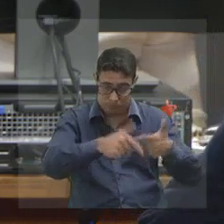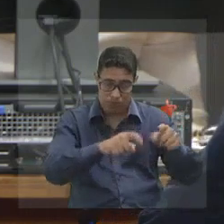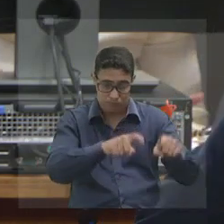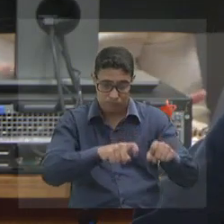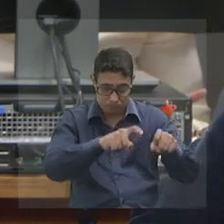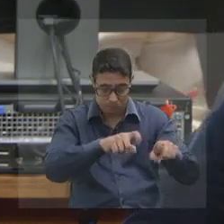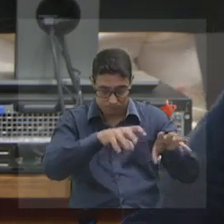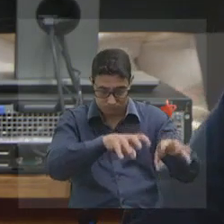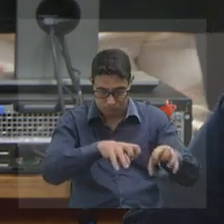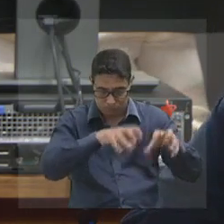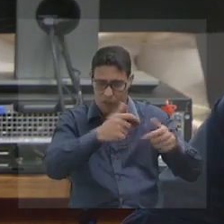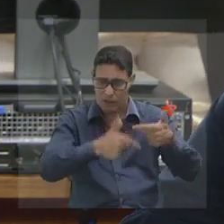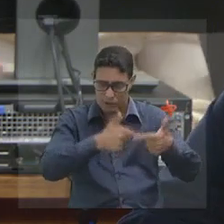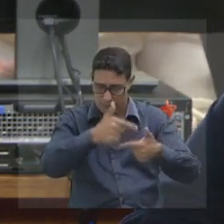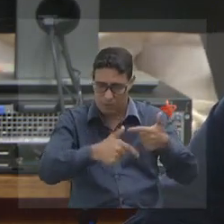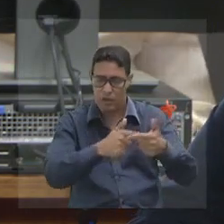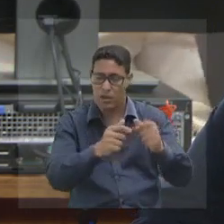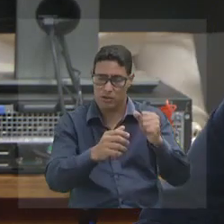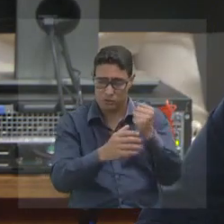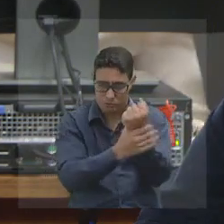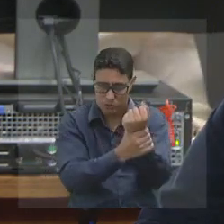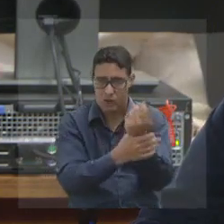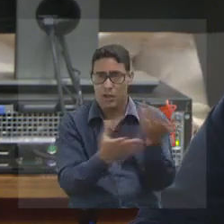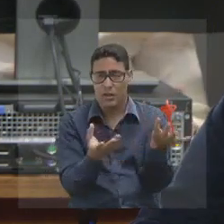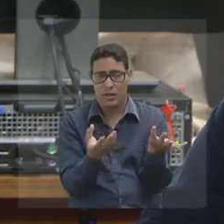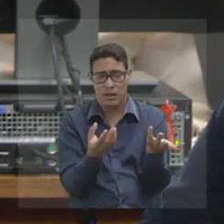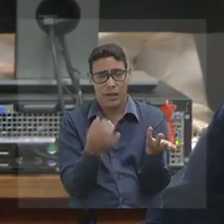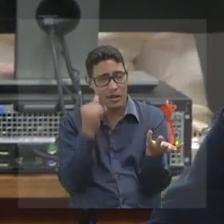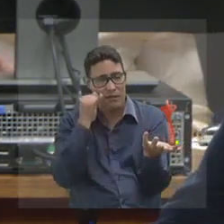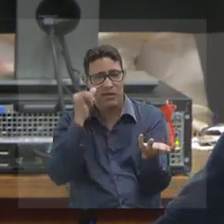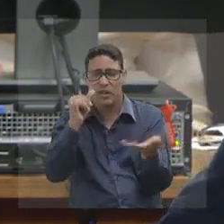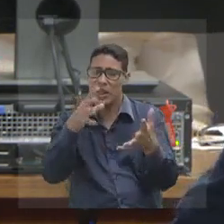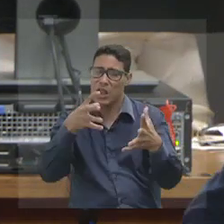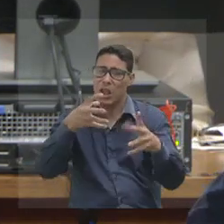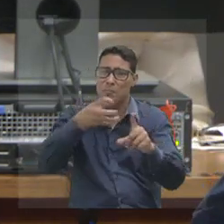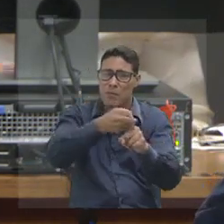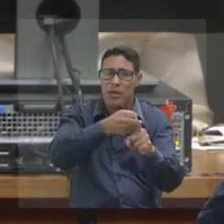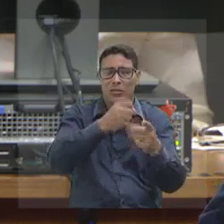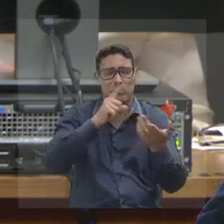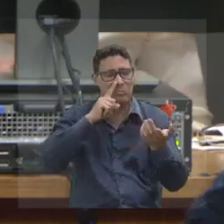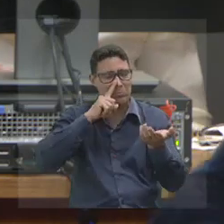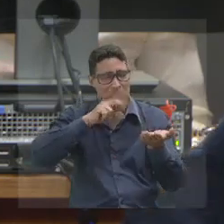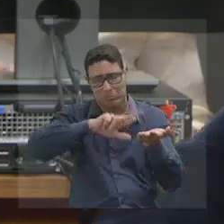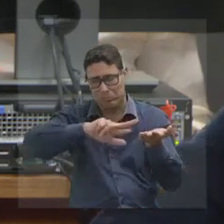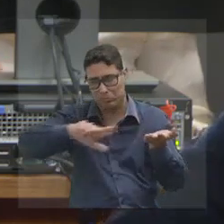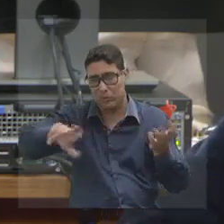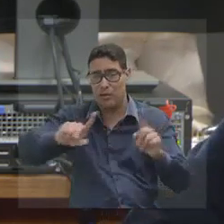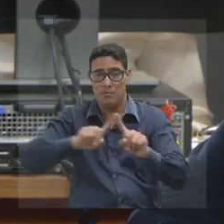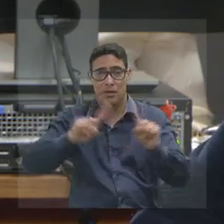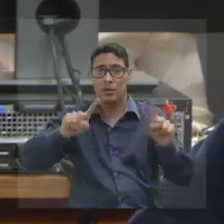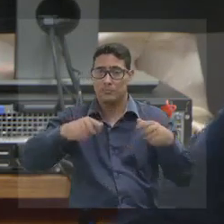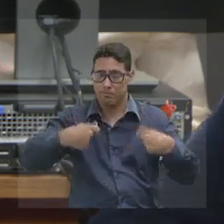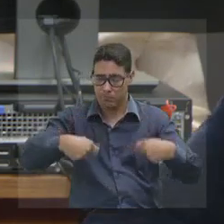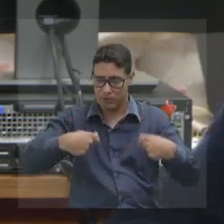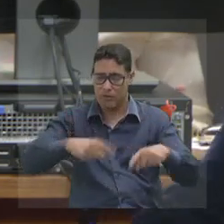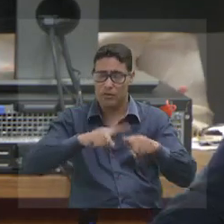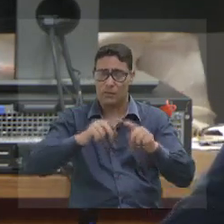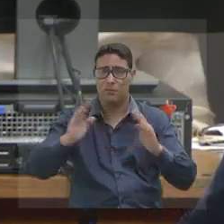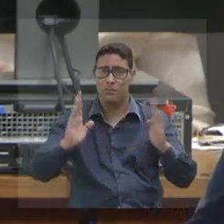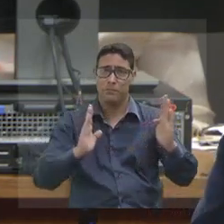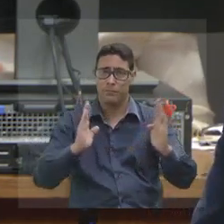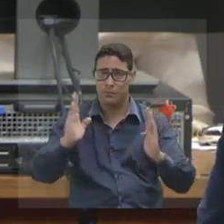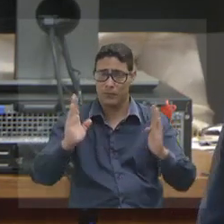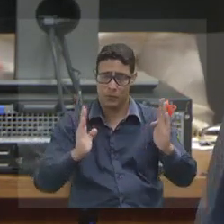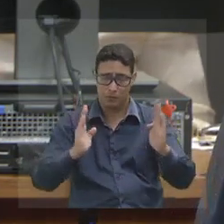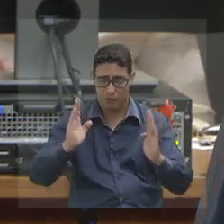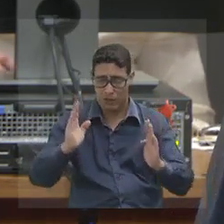segurança é diminuindo o impacto dos riscos né mas nós precisamos né pelo menos de um prazo para que seja